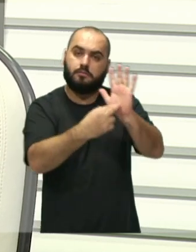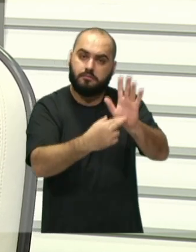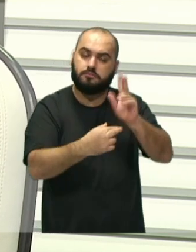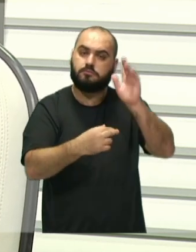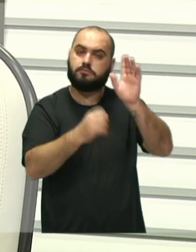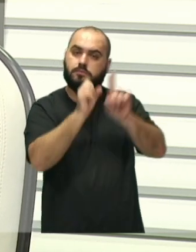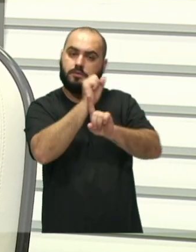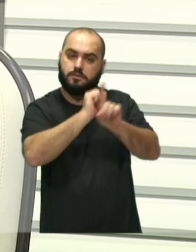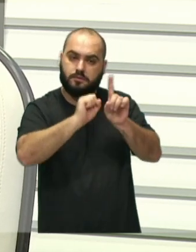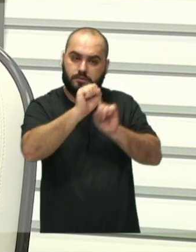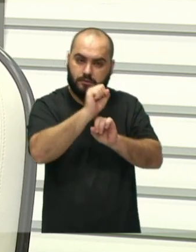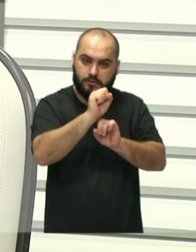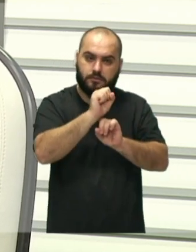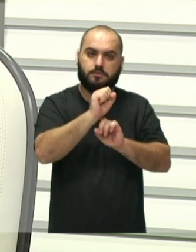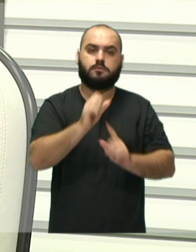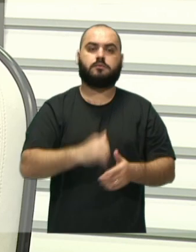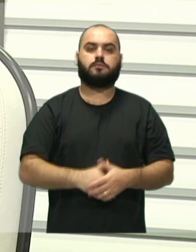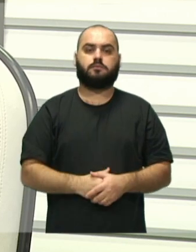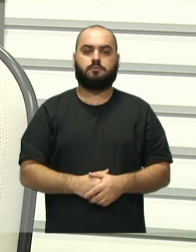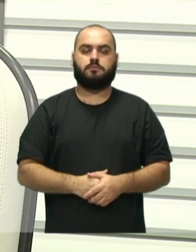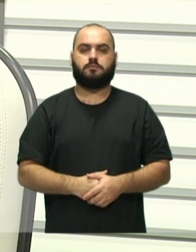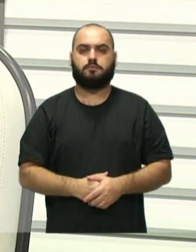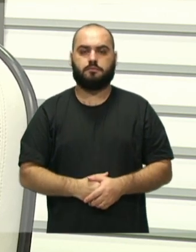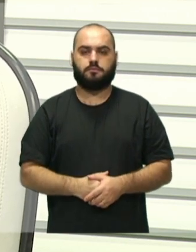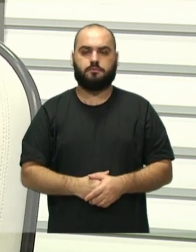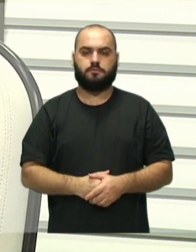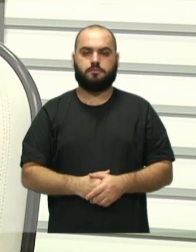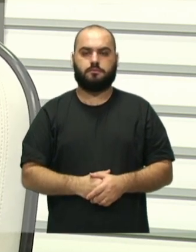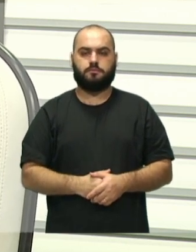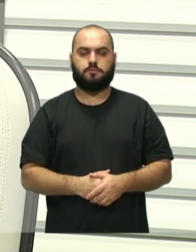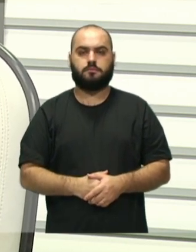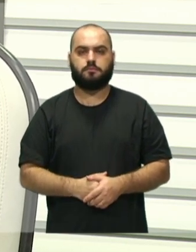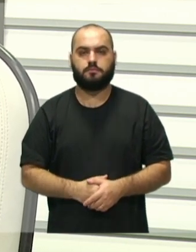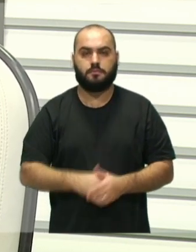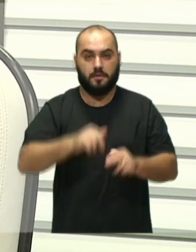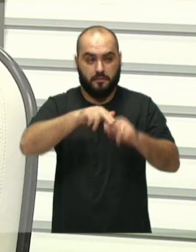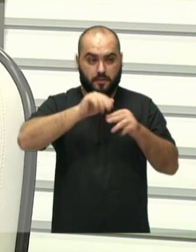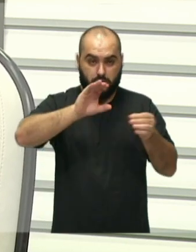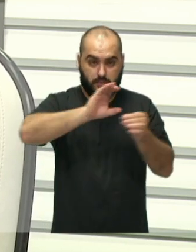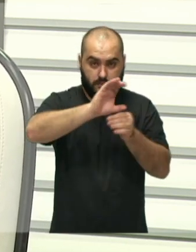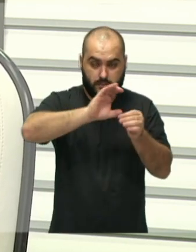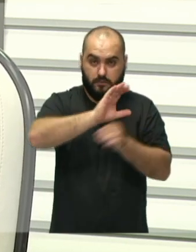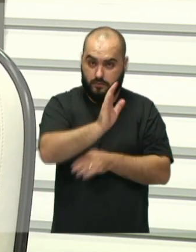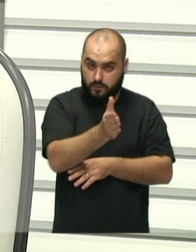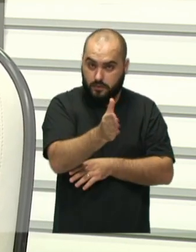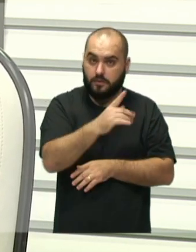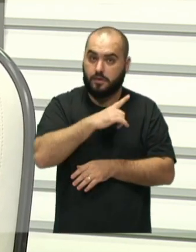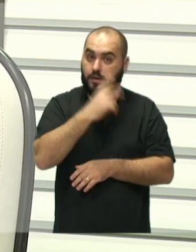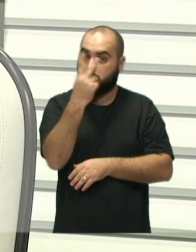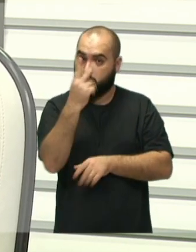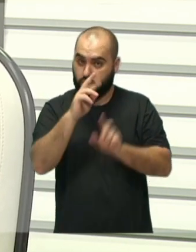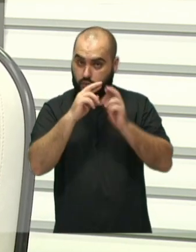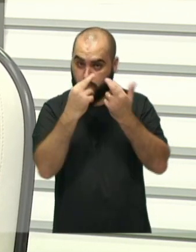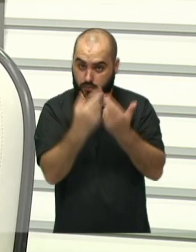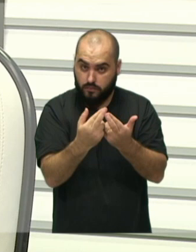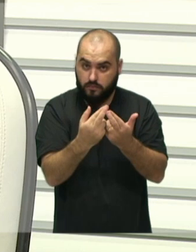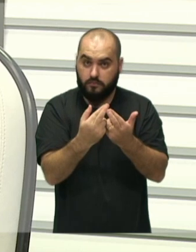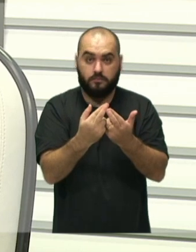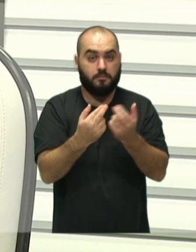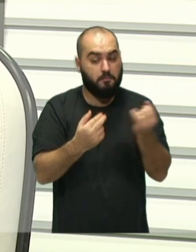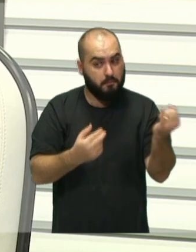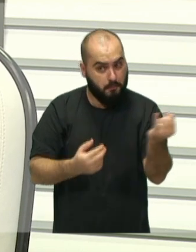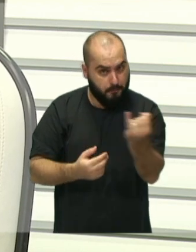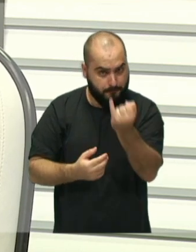das sociedades sociedade civil organizada né E essa comissão ela já teve duas reuniões